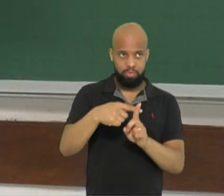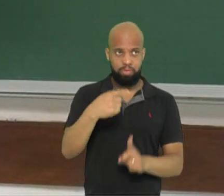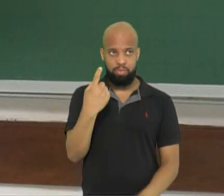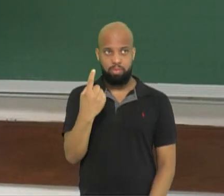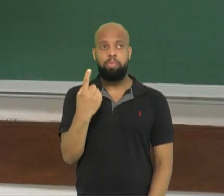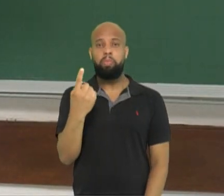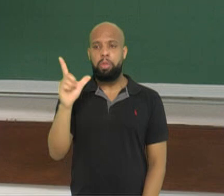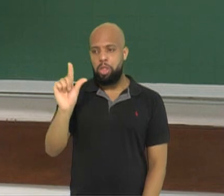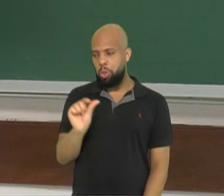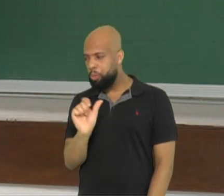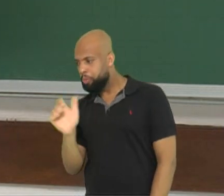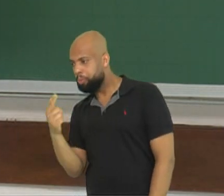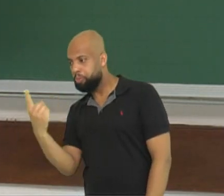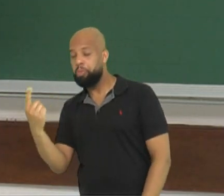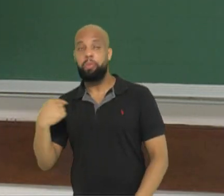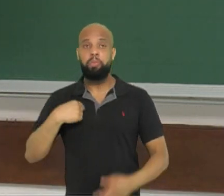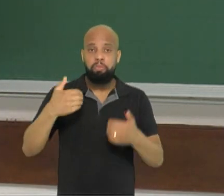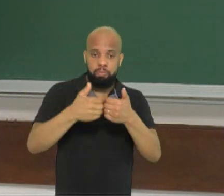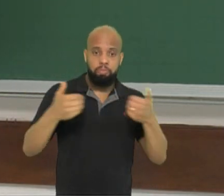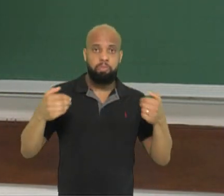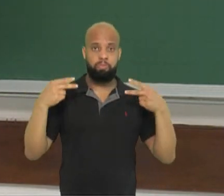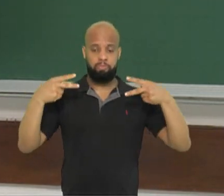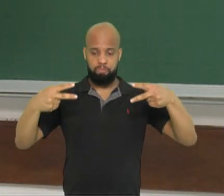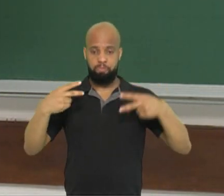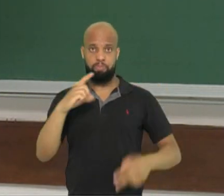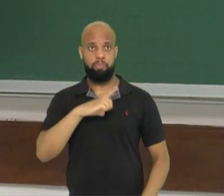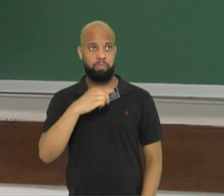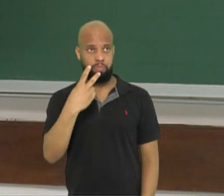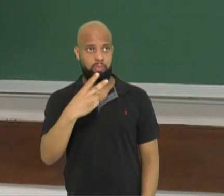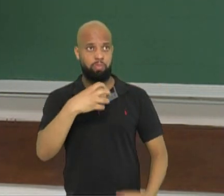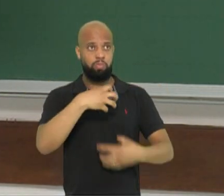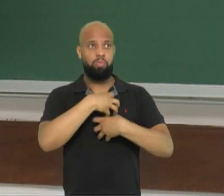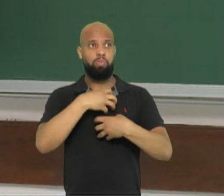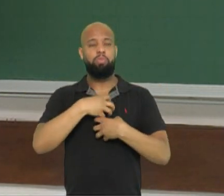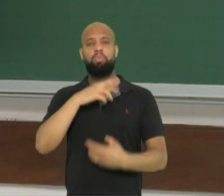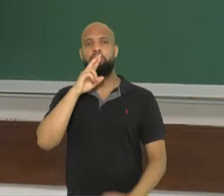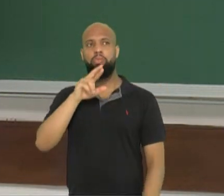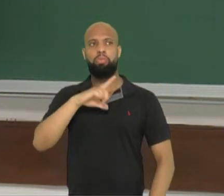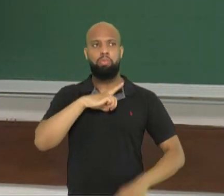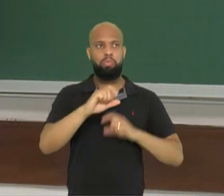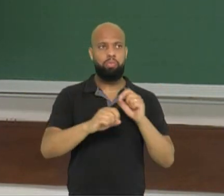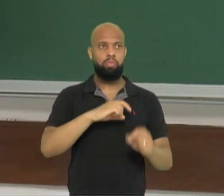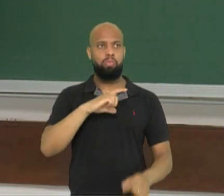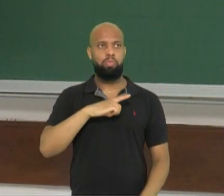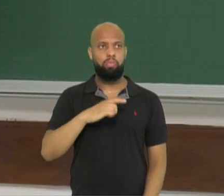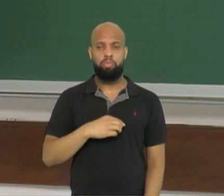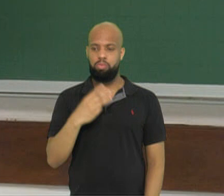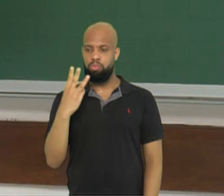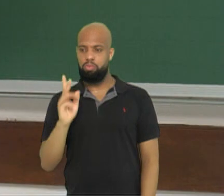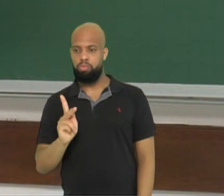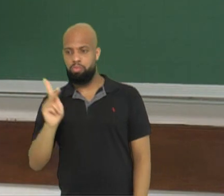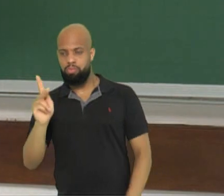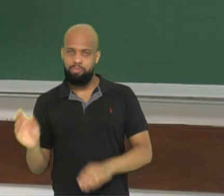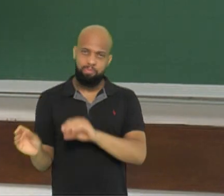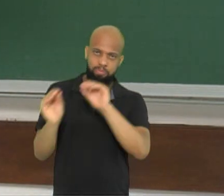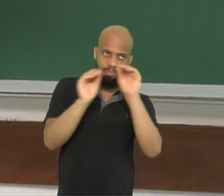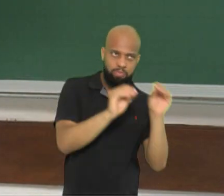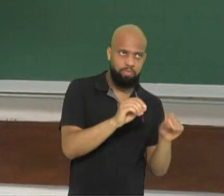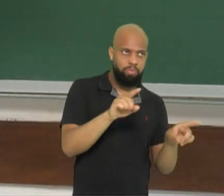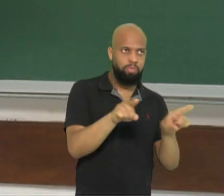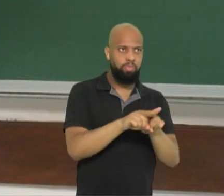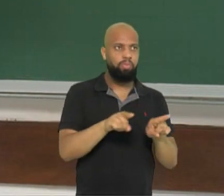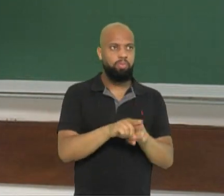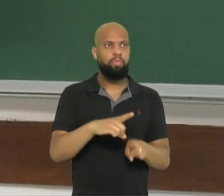Então, separei em duas inequações ali. Forma de resolver, gente, ó, passei o 3K para o primeiro, passei o